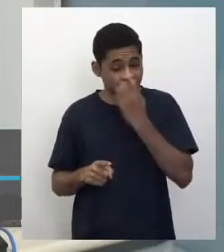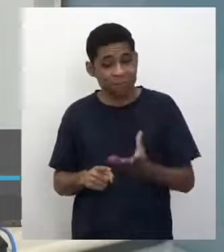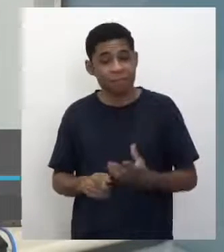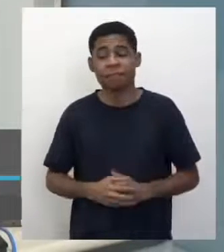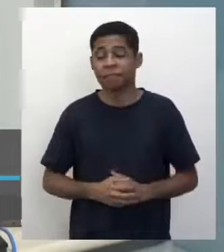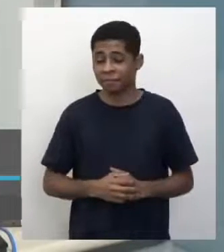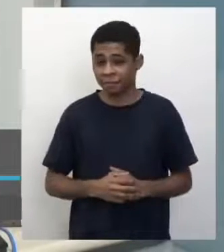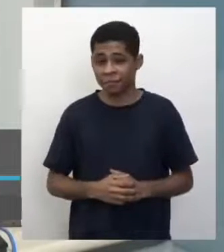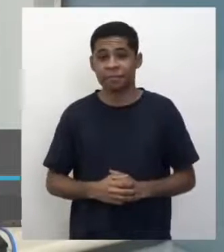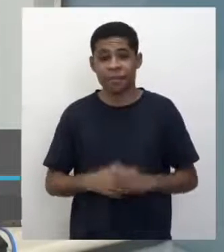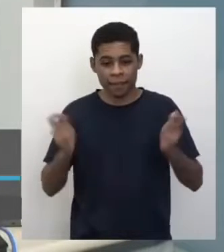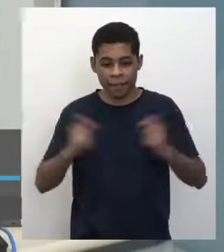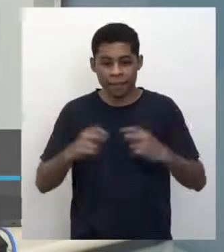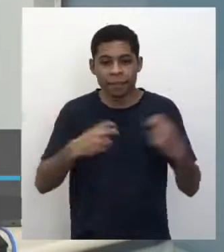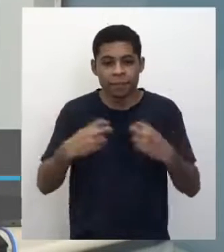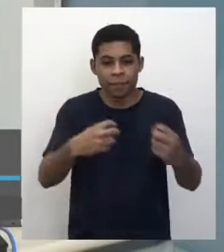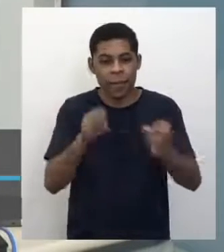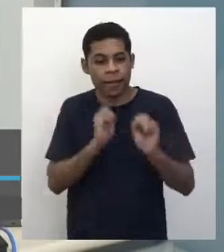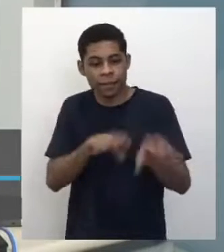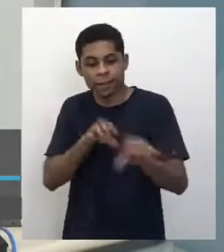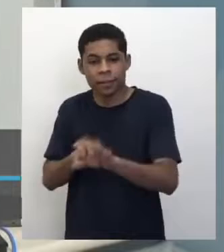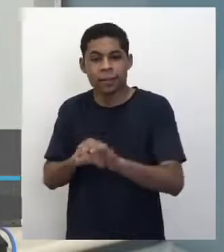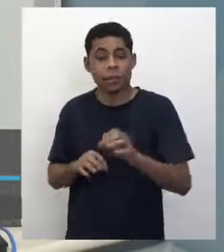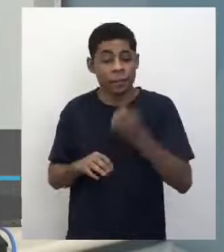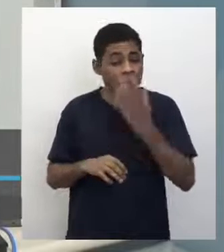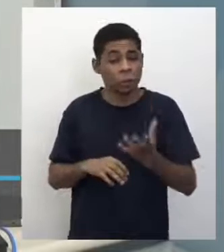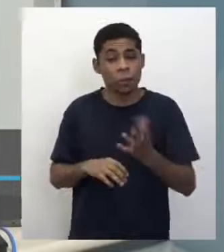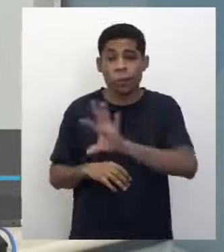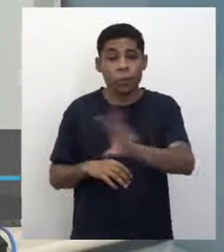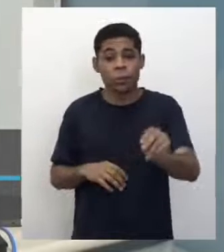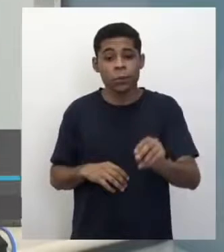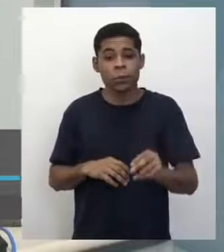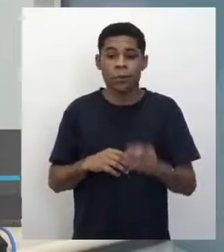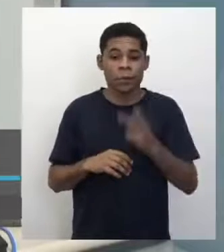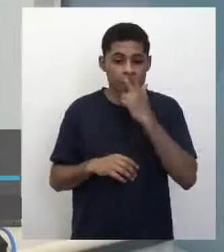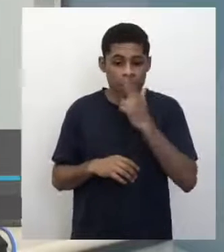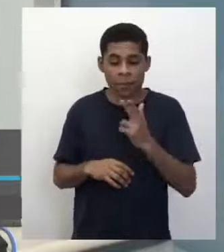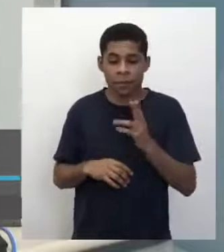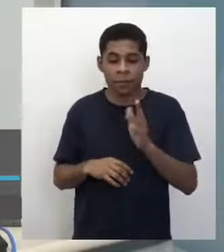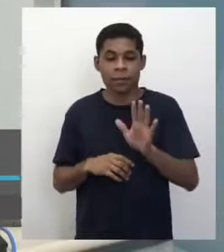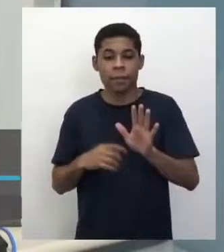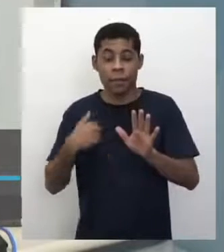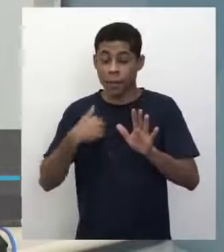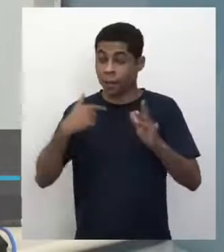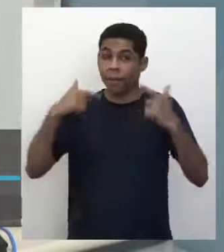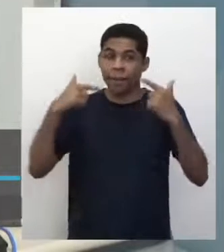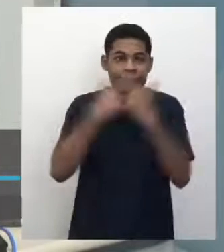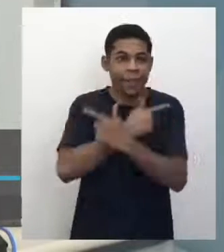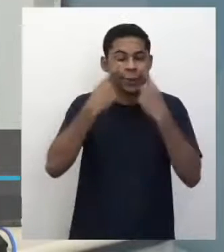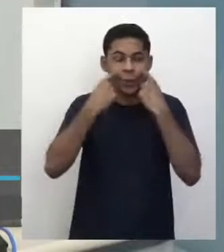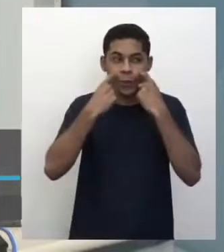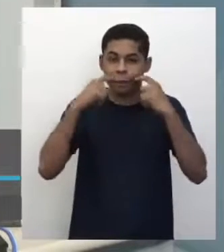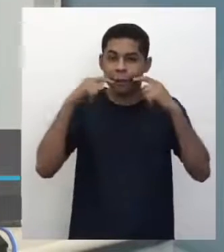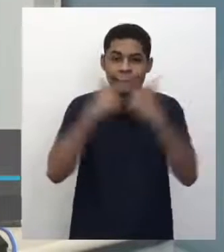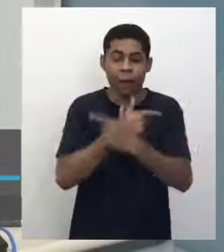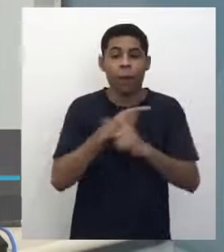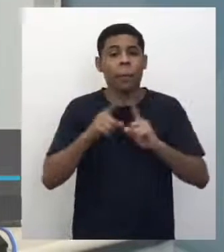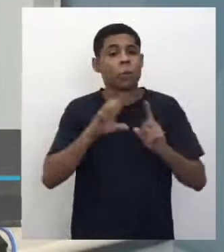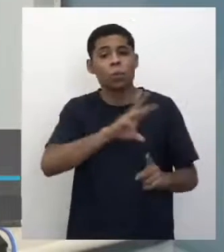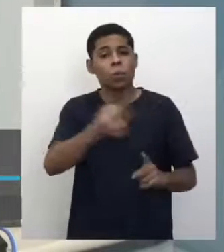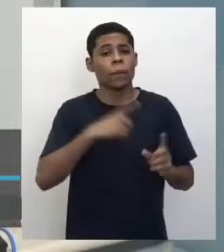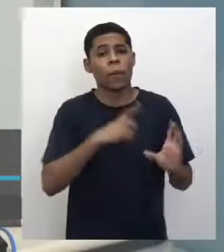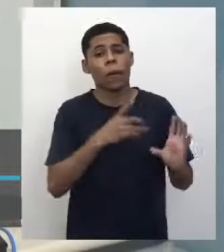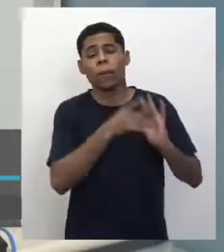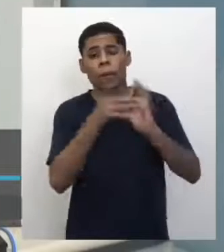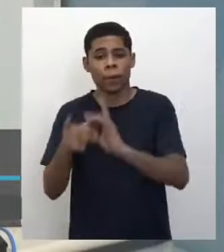em sala de aula, ensinar. Tudo isso tem, não parece, né? Porque a gente riu, eu chorei de rir, mas tudo isso tem contexto. Né? Tudo Sim. isso a gente